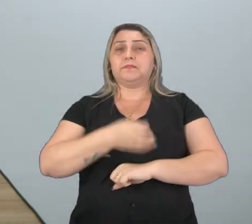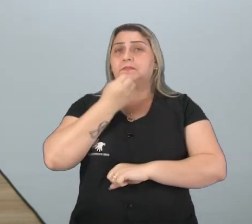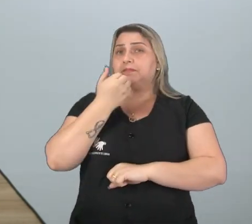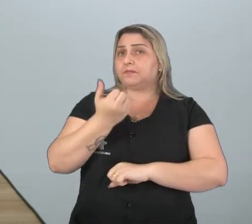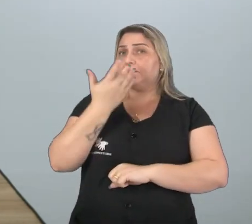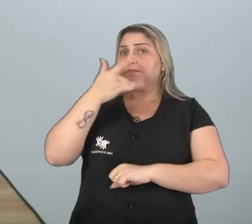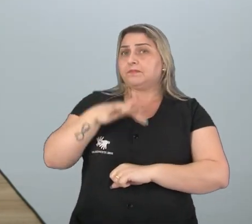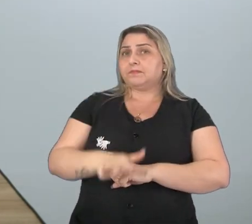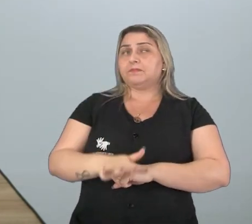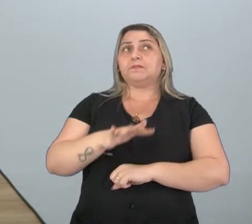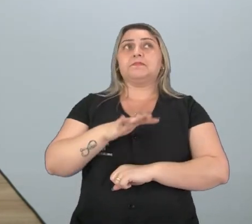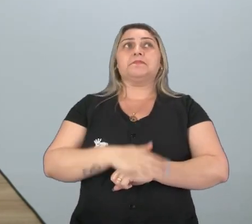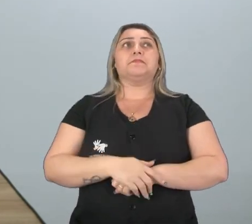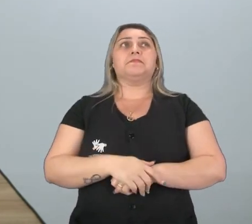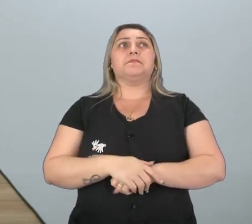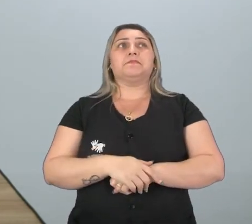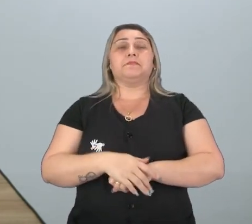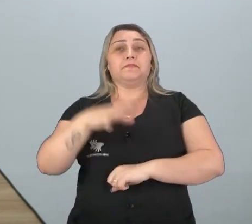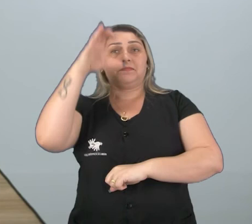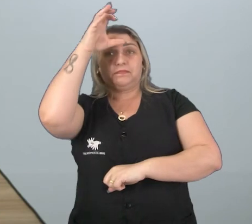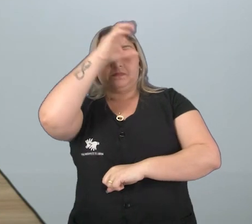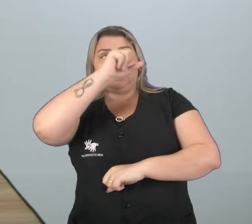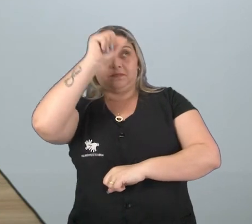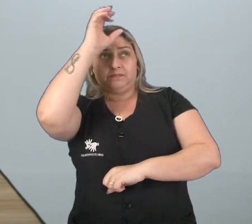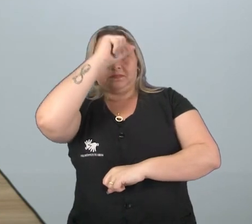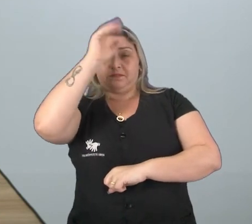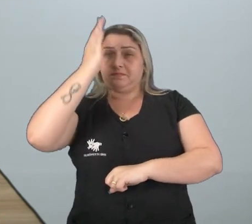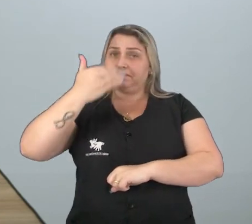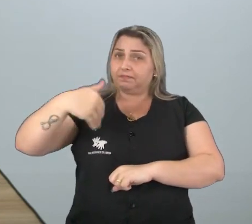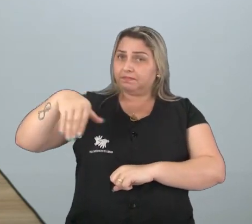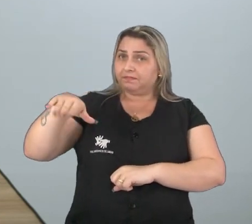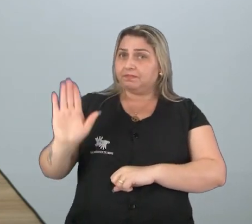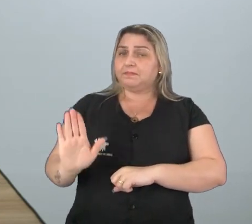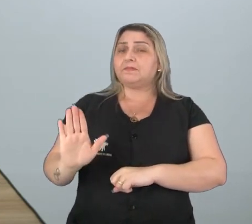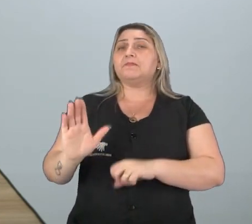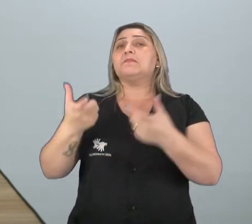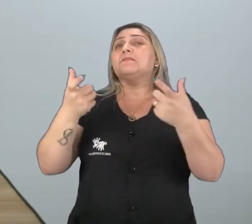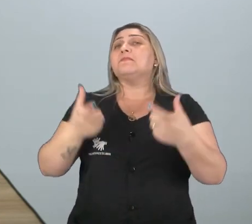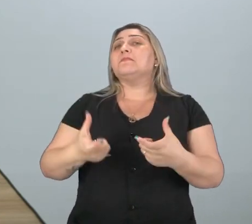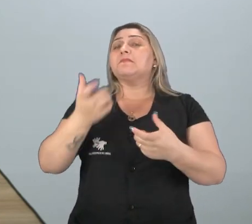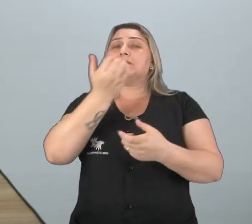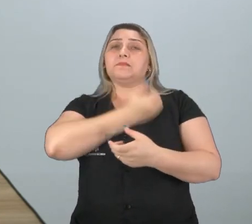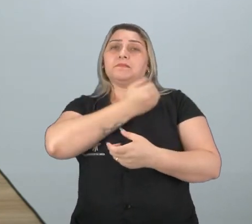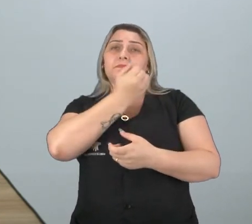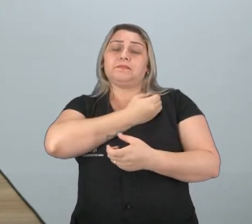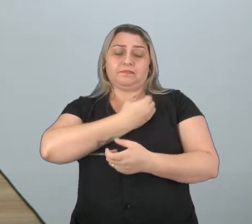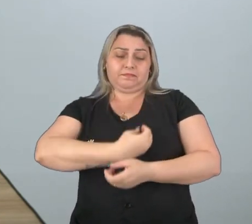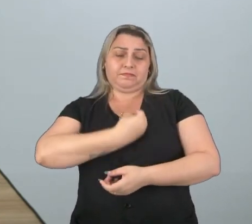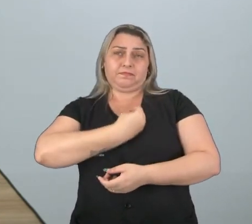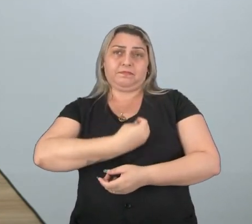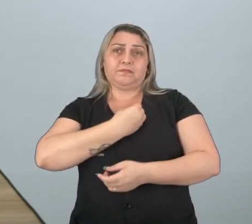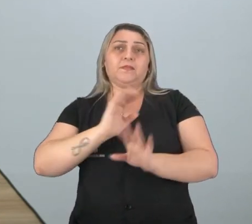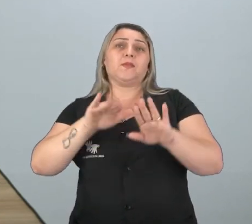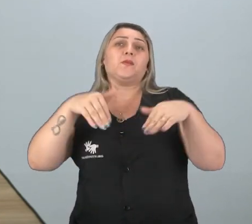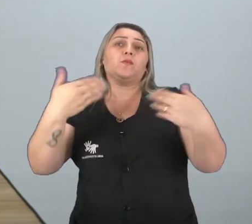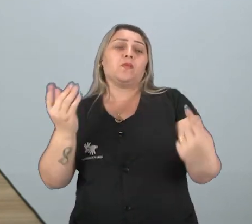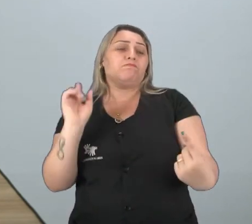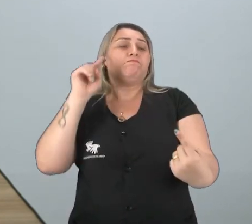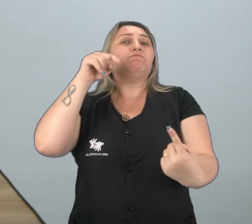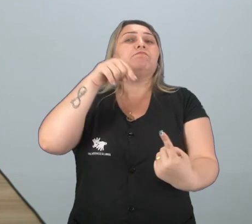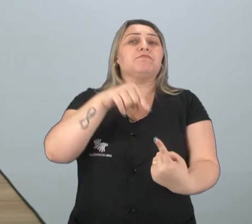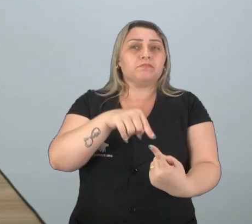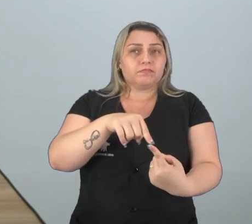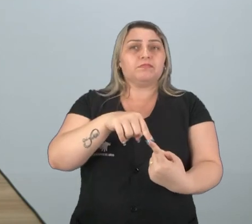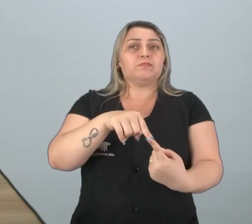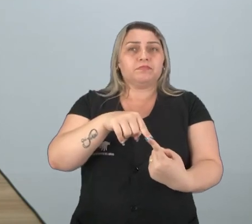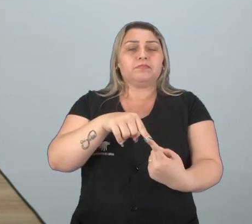Muito bem, crianças. Aprendemos um pouquinho mais onde os números estão e qual a